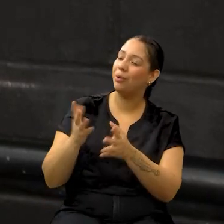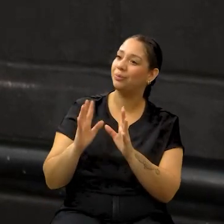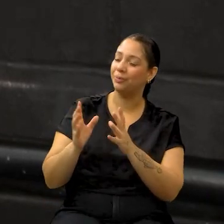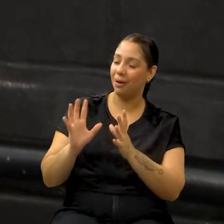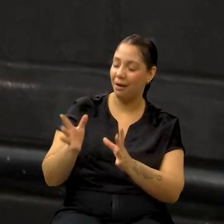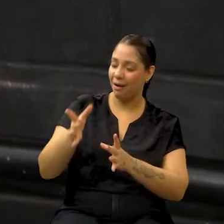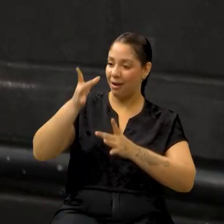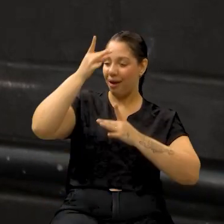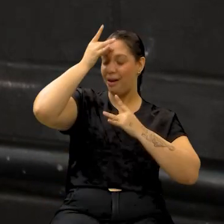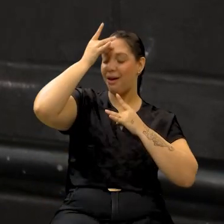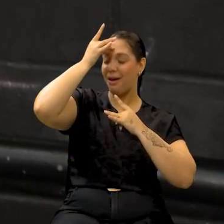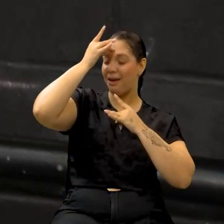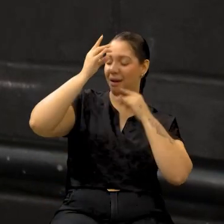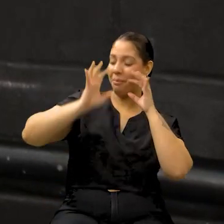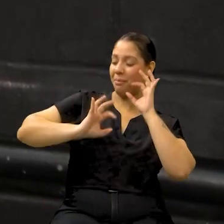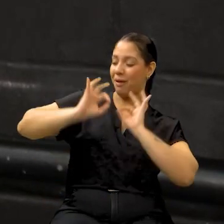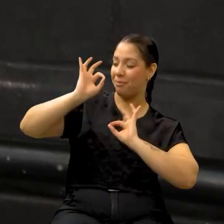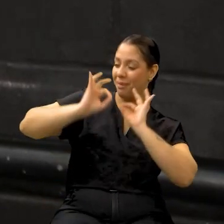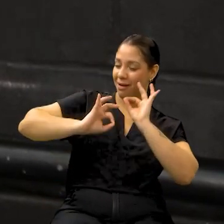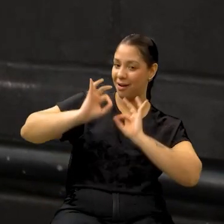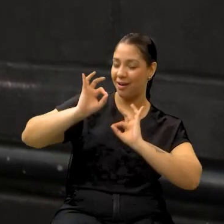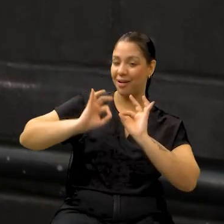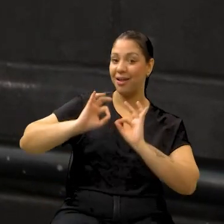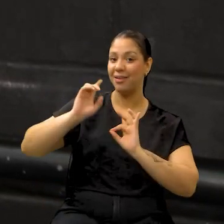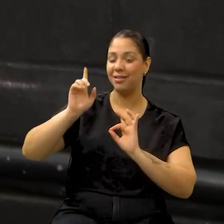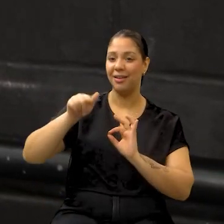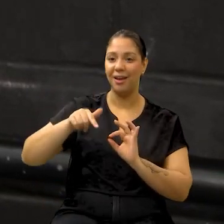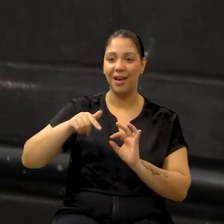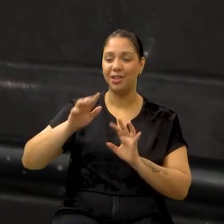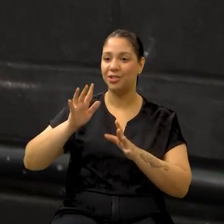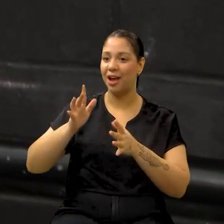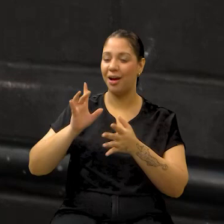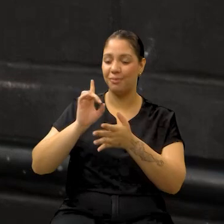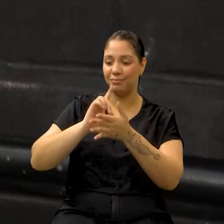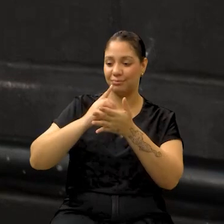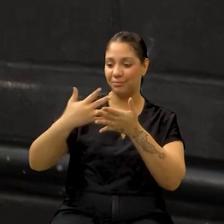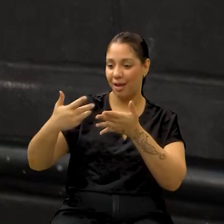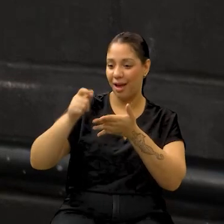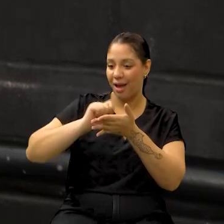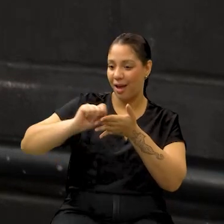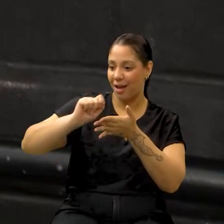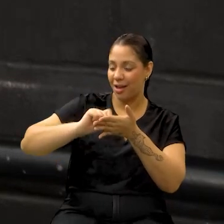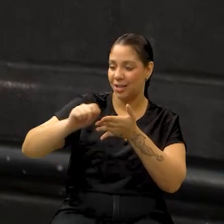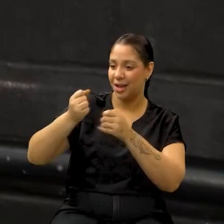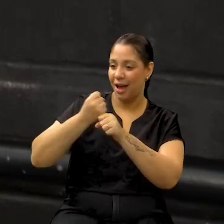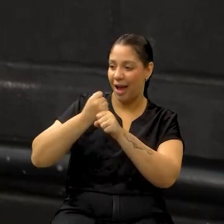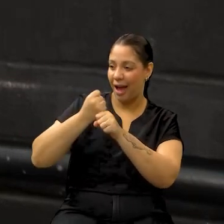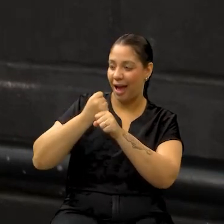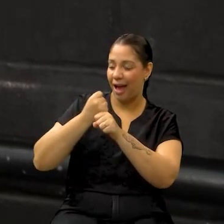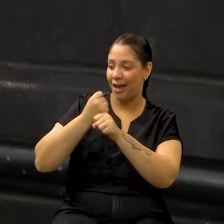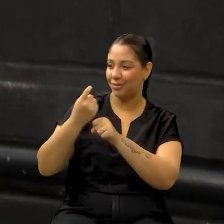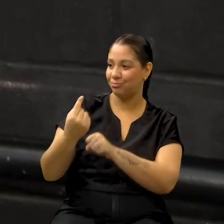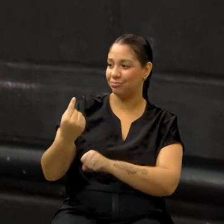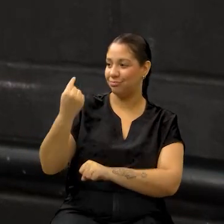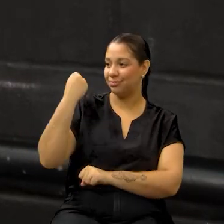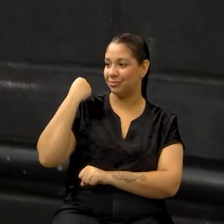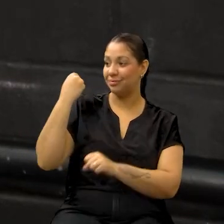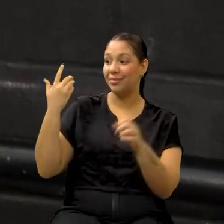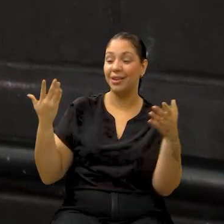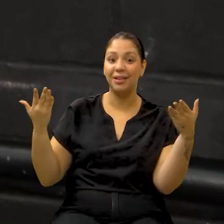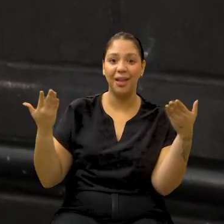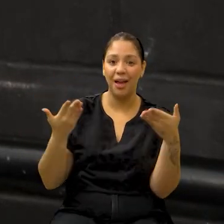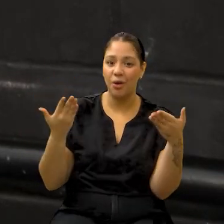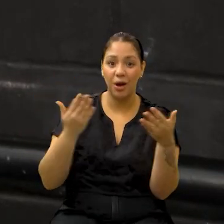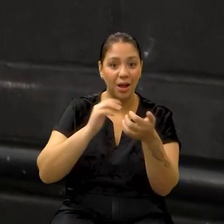se preparar para um personagem desses, que é de uma obra já de muitos anos atrás, e vocês